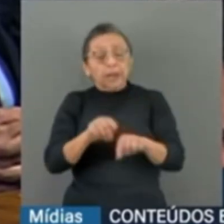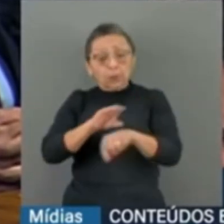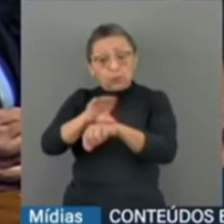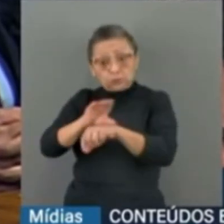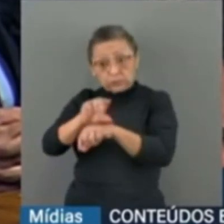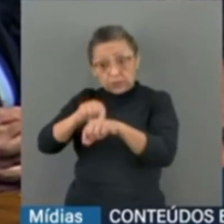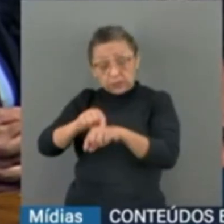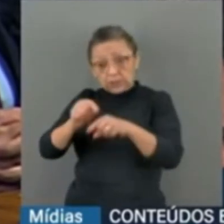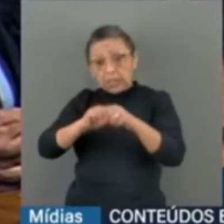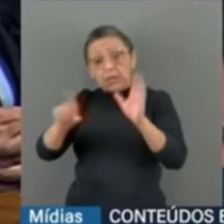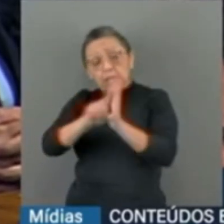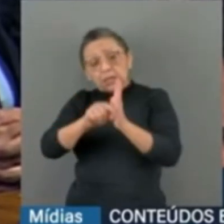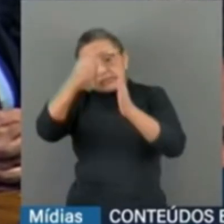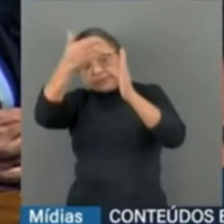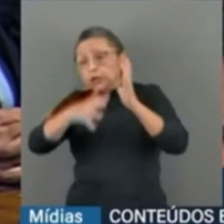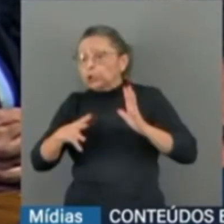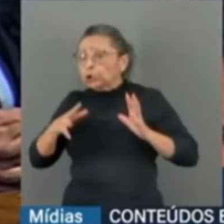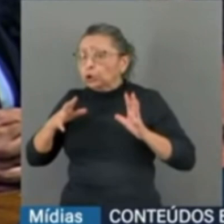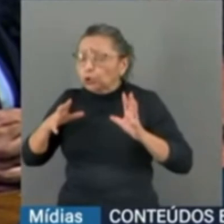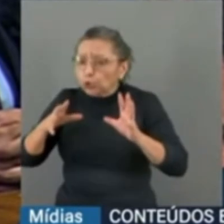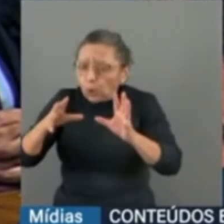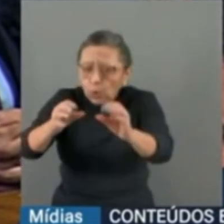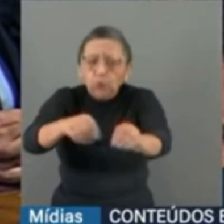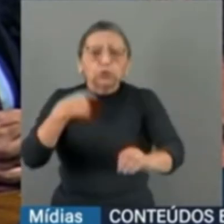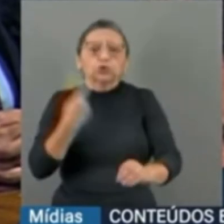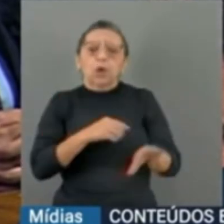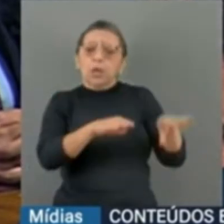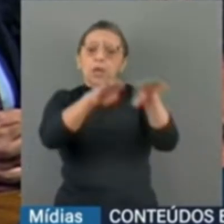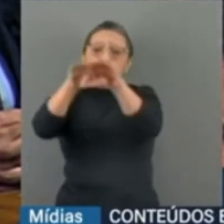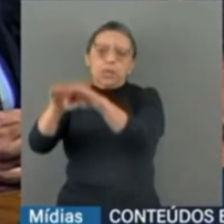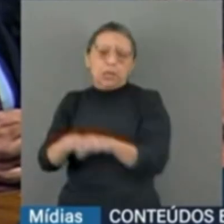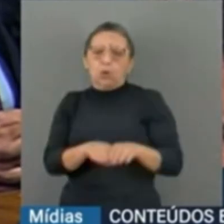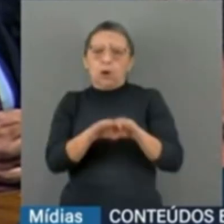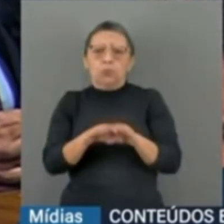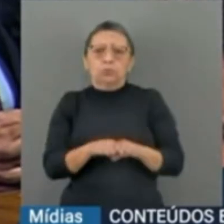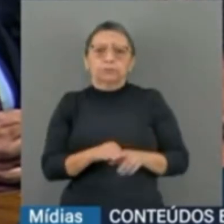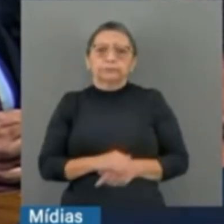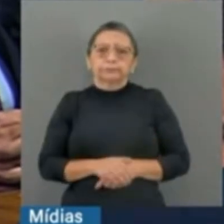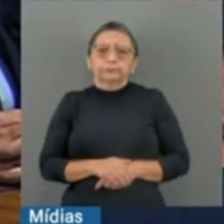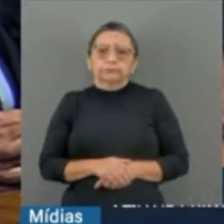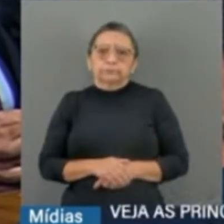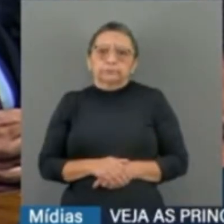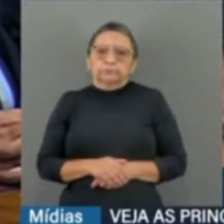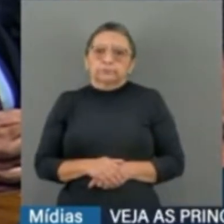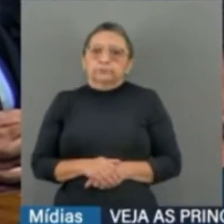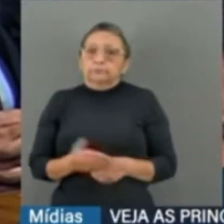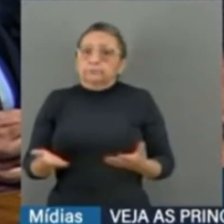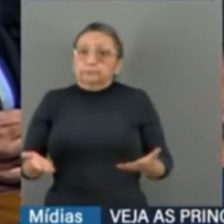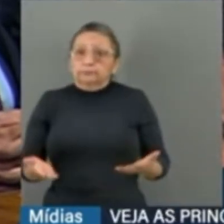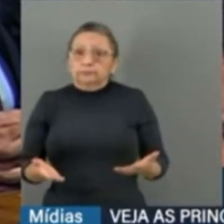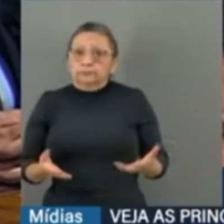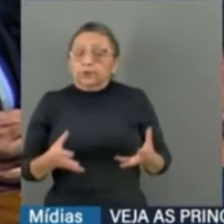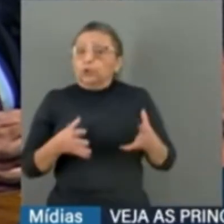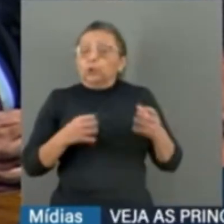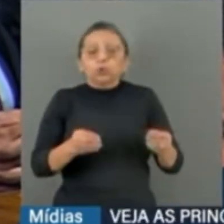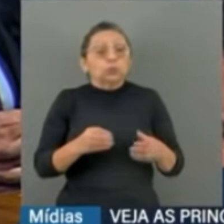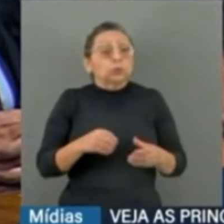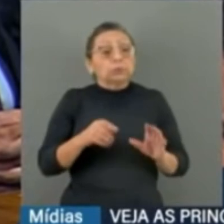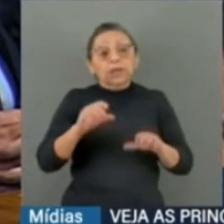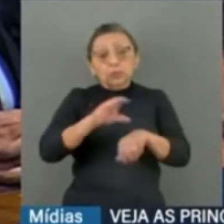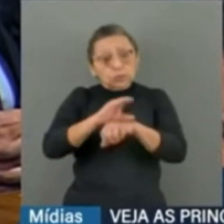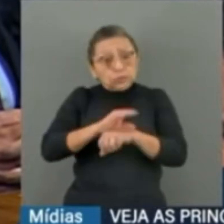lei. A Constituição determina que um dos fundamentos da República Federativa do Brasil é promover o bem-estar de todos e abolir toda e qualquer forma de